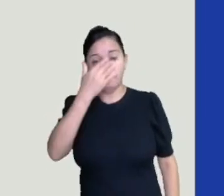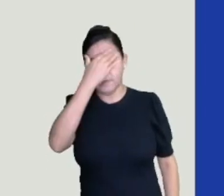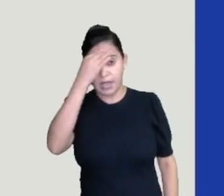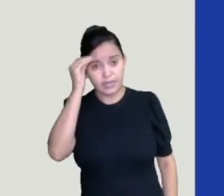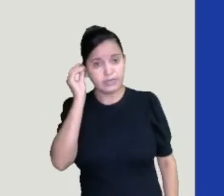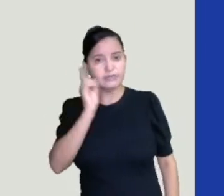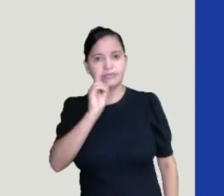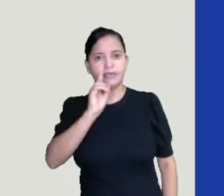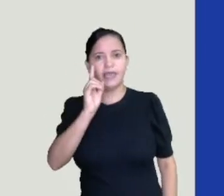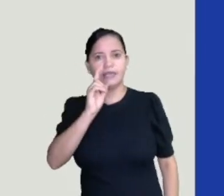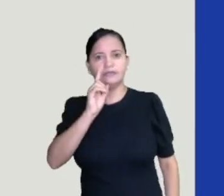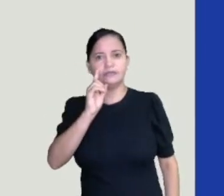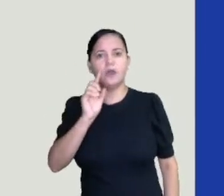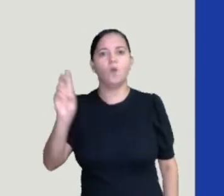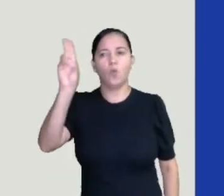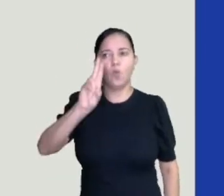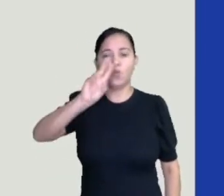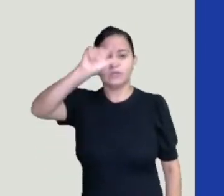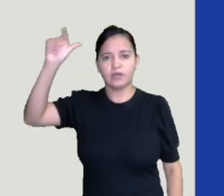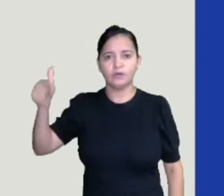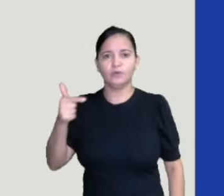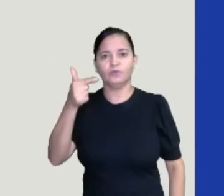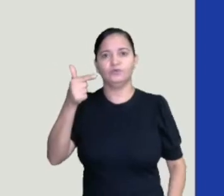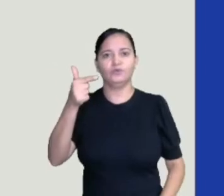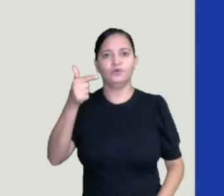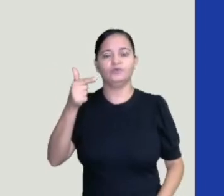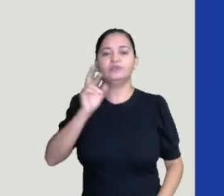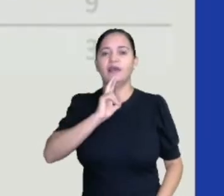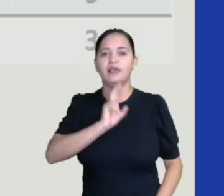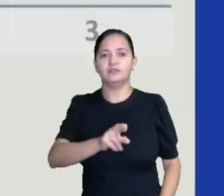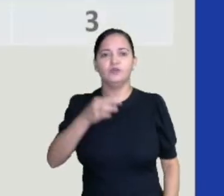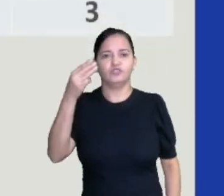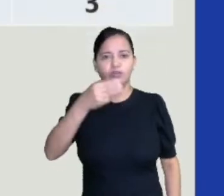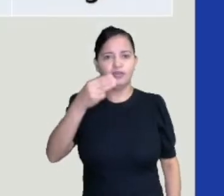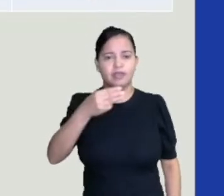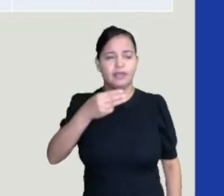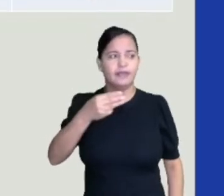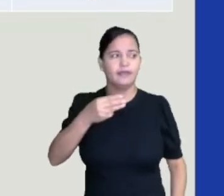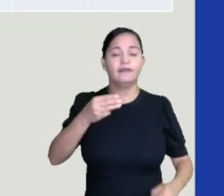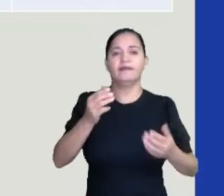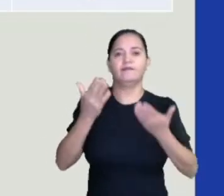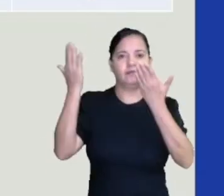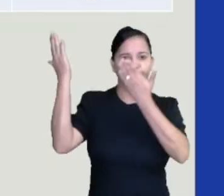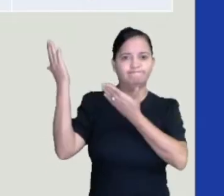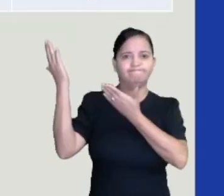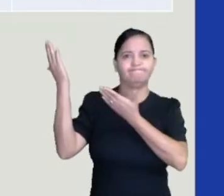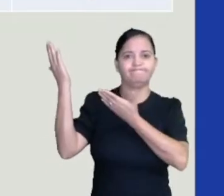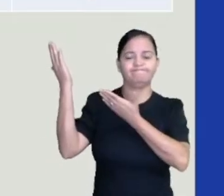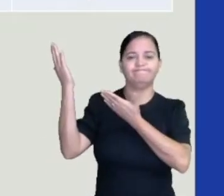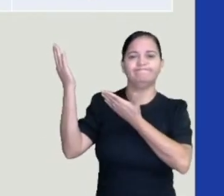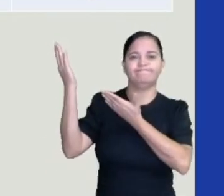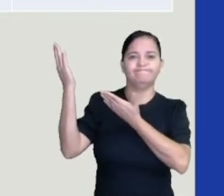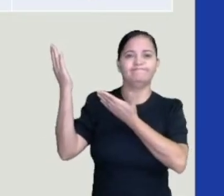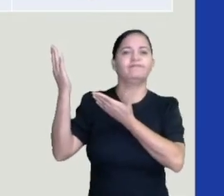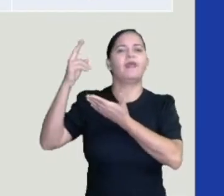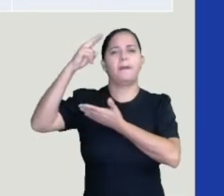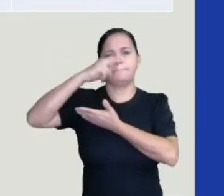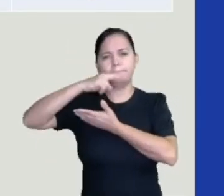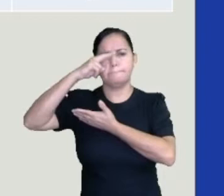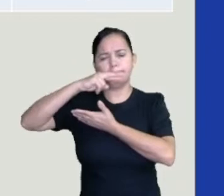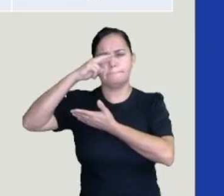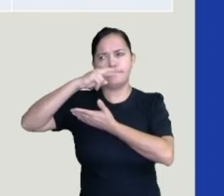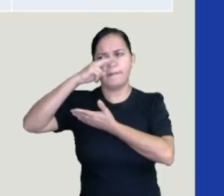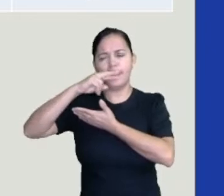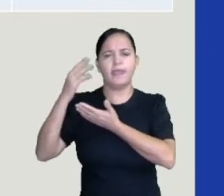adicionar o 2 que eu não utilizei. E aí eu tenho a resposta 3. Beleza? Vamos ver no quadro valor do lugar. Tranquilinho. A mesma